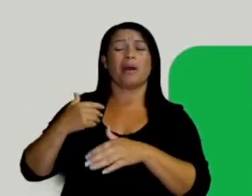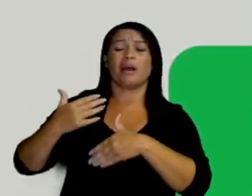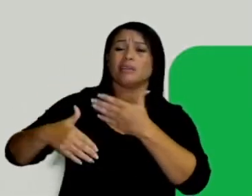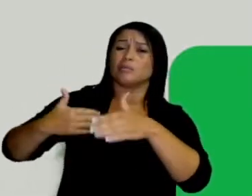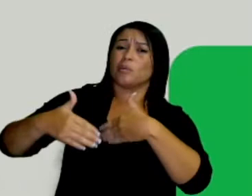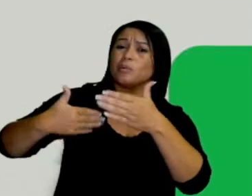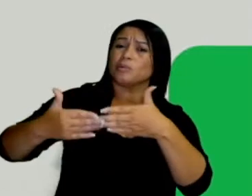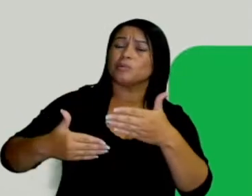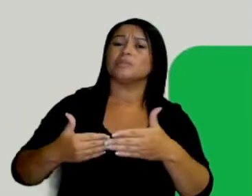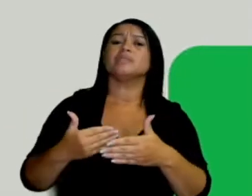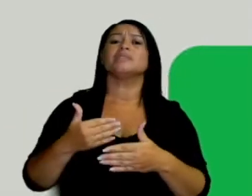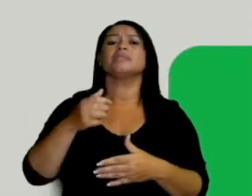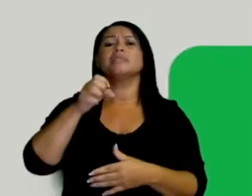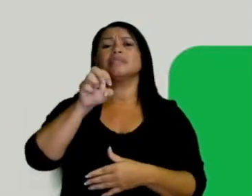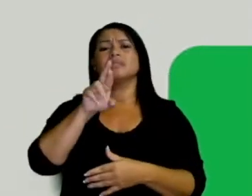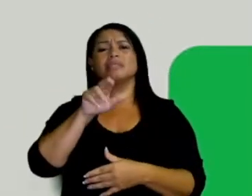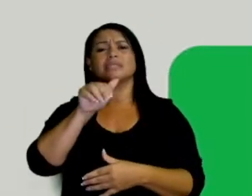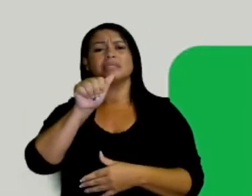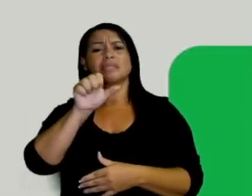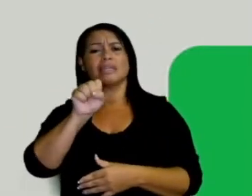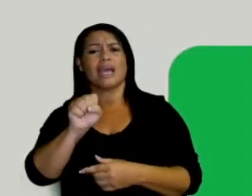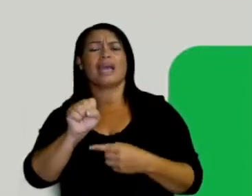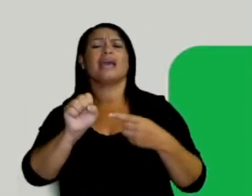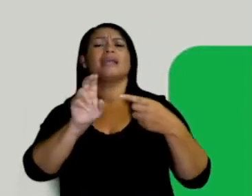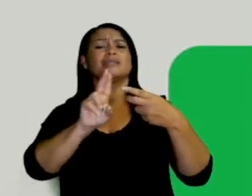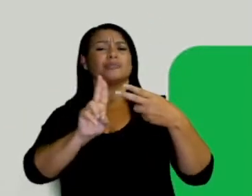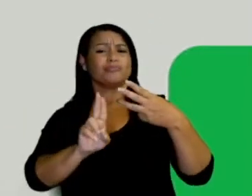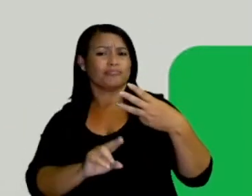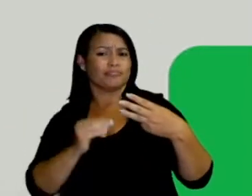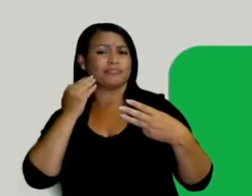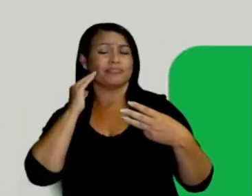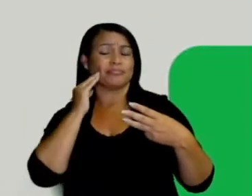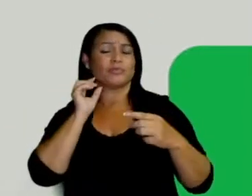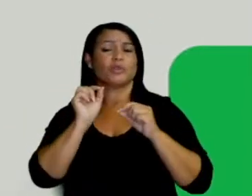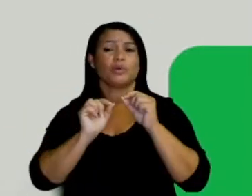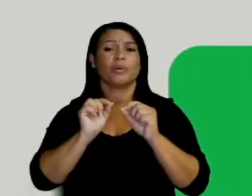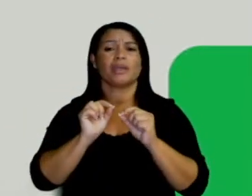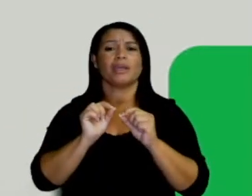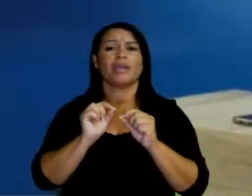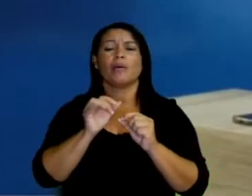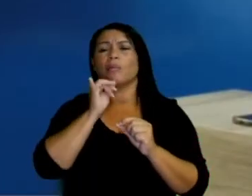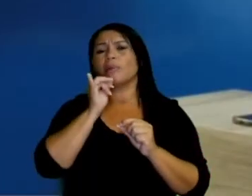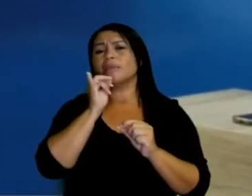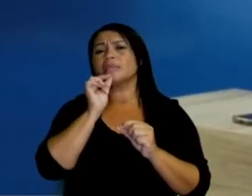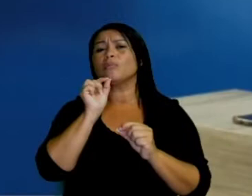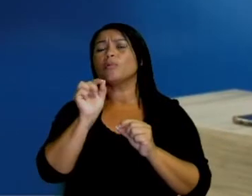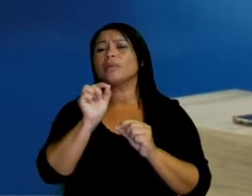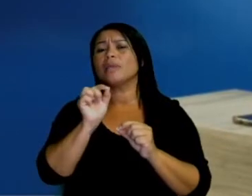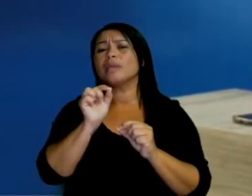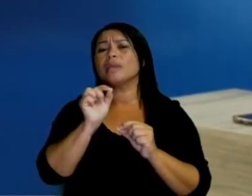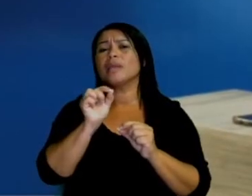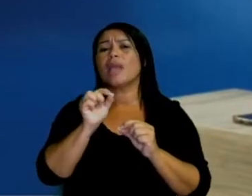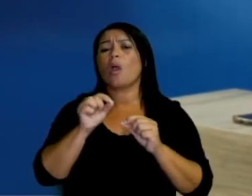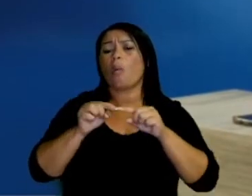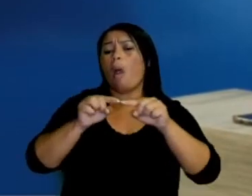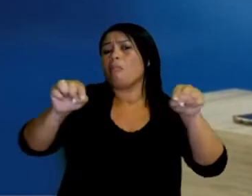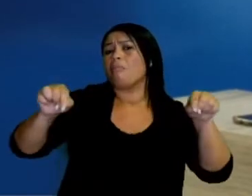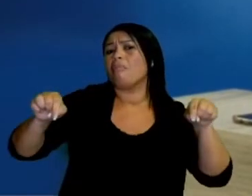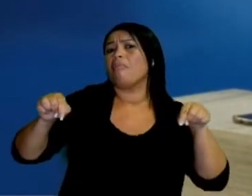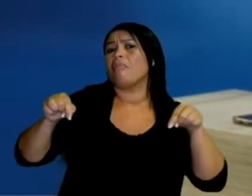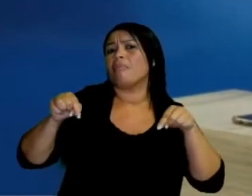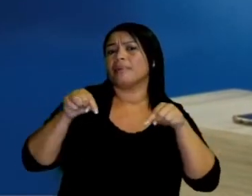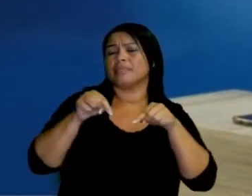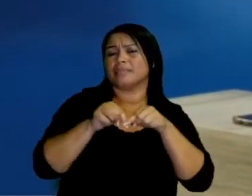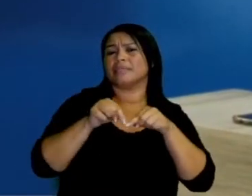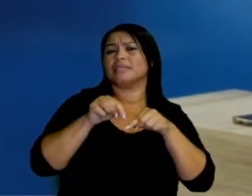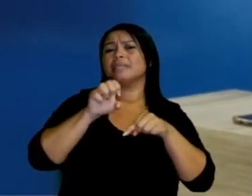longo das eras paleozoica, mesozoica e cenozoica. O que seria basicamente uma bacia sedimentar? Uma bacia sedimentar seria uma área